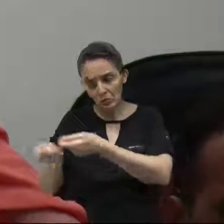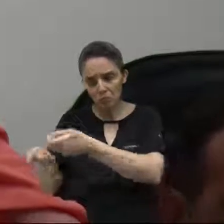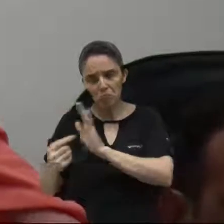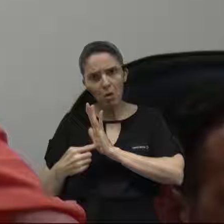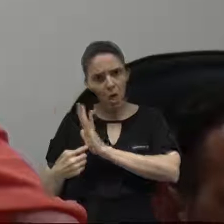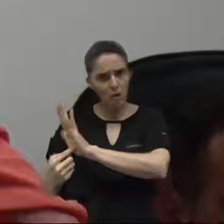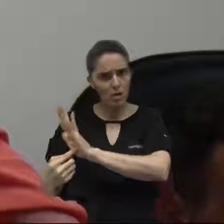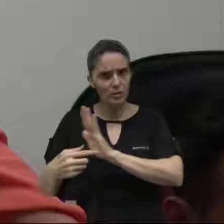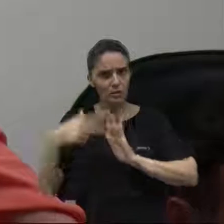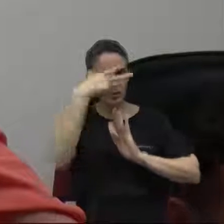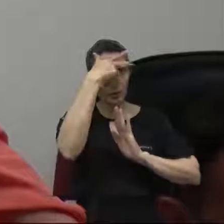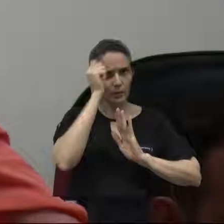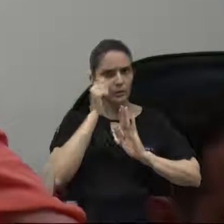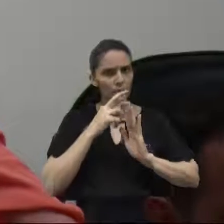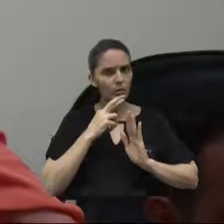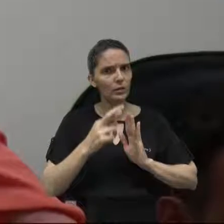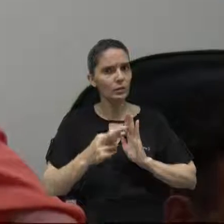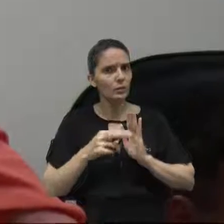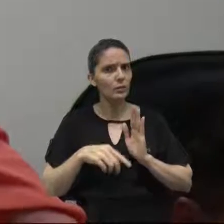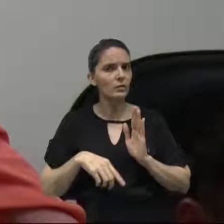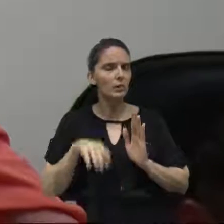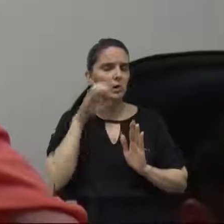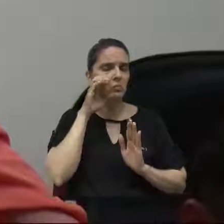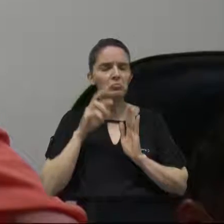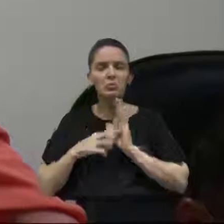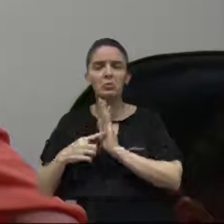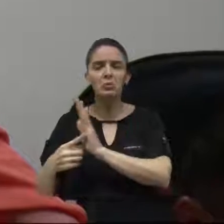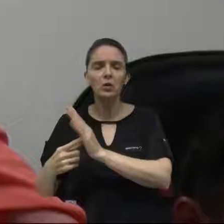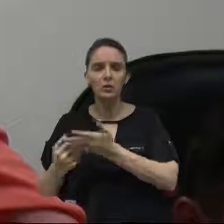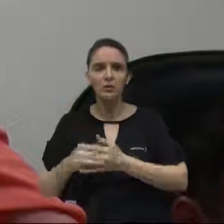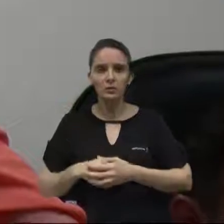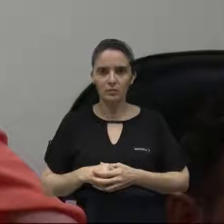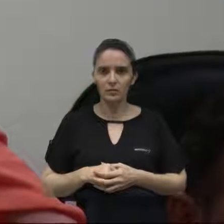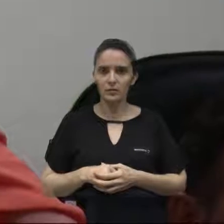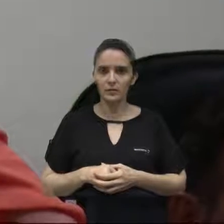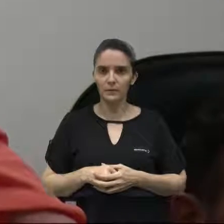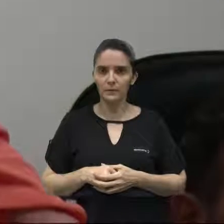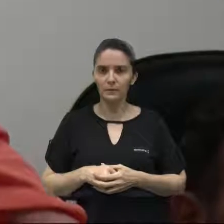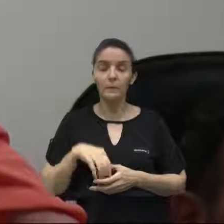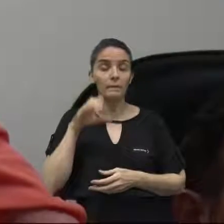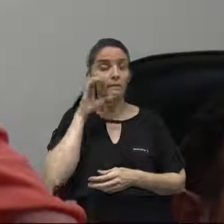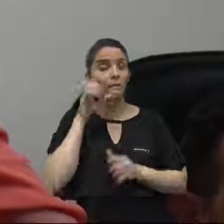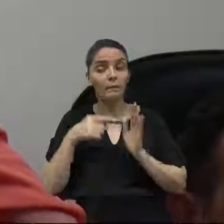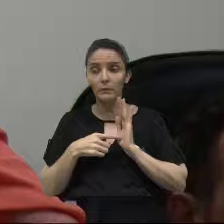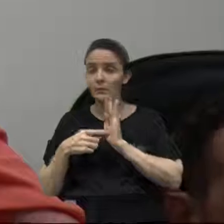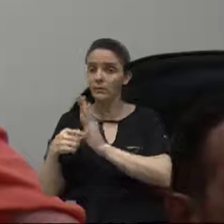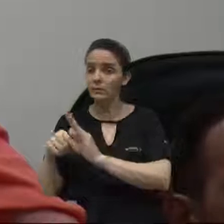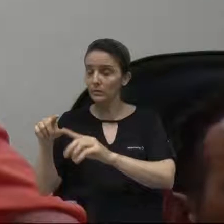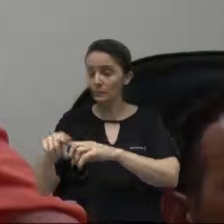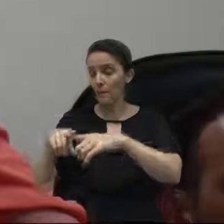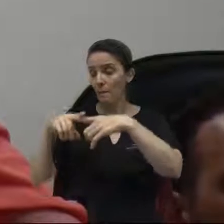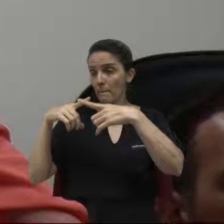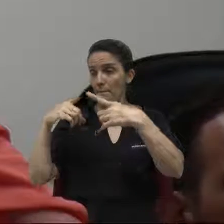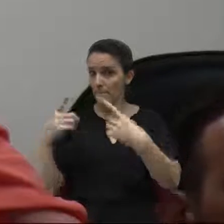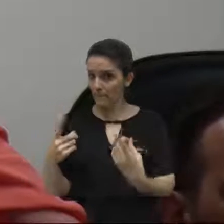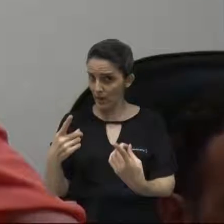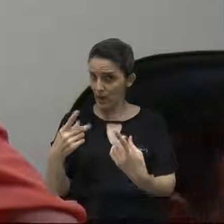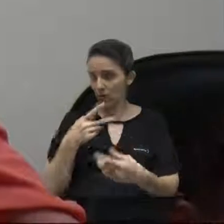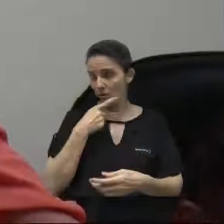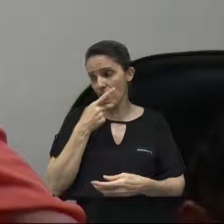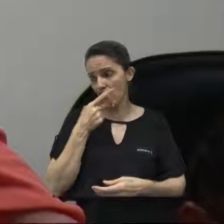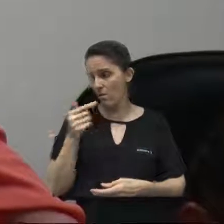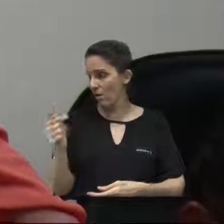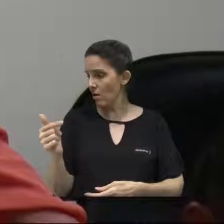a resposta que o executivo me encaminha e eu mando para as pessoas. Vou encaminhar a resposta, mas com certeza vai dizer que não